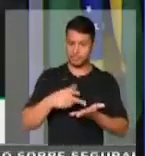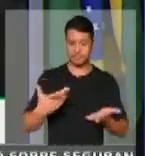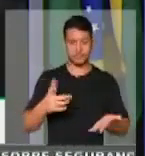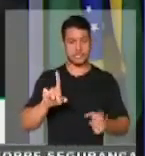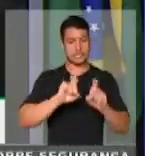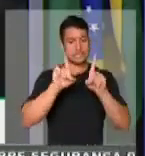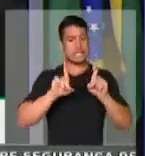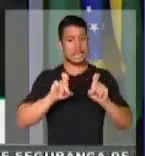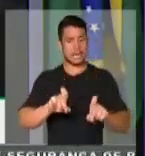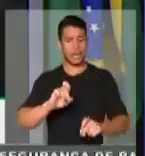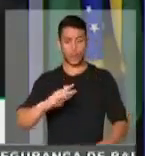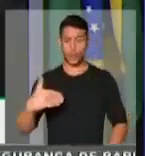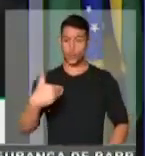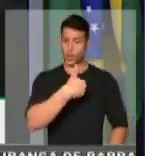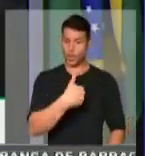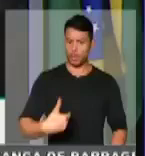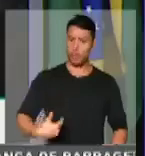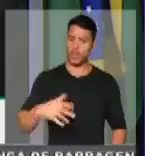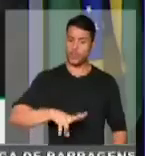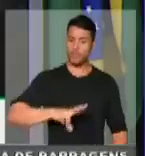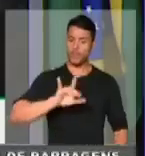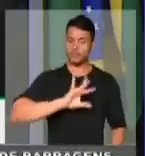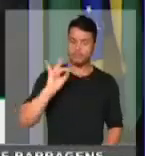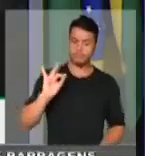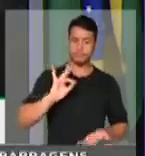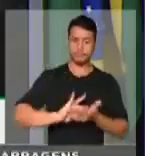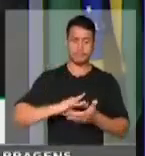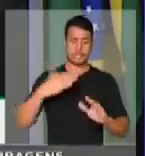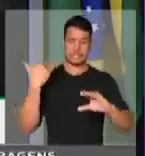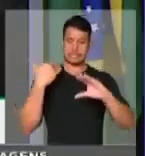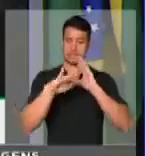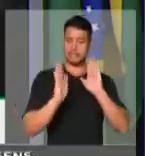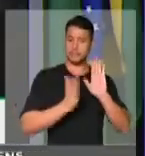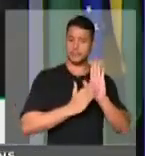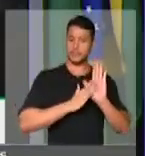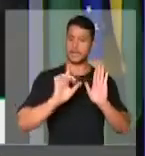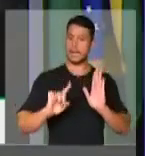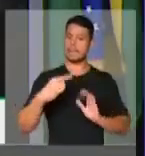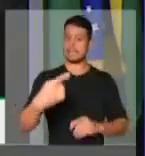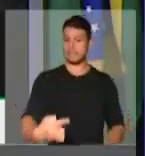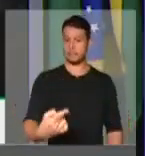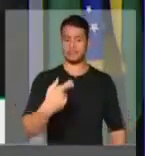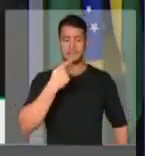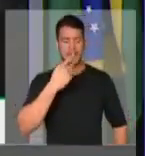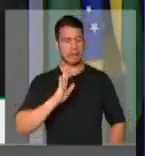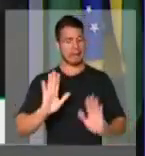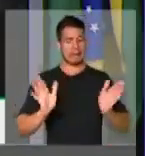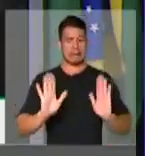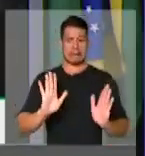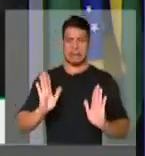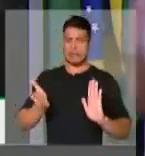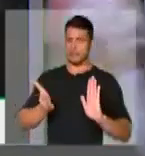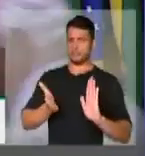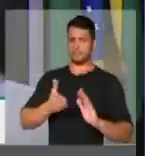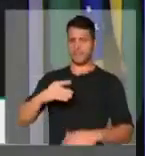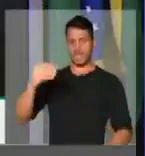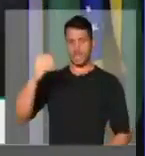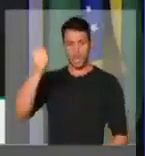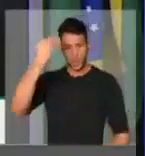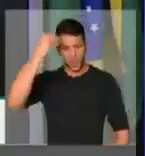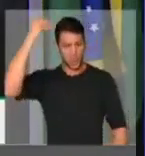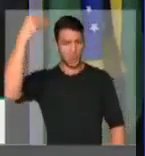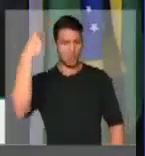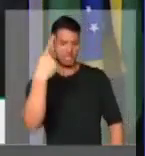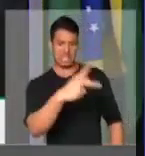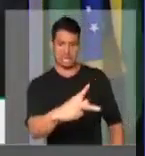reformas a esta casa, lavar as mãos e depois colocar toda a culpa pela não aprovação da proposta no Congresso